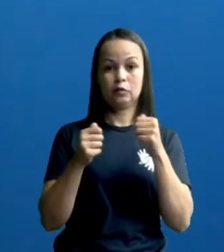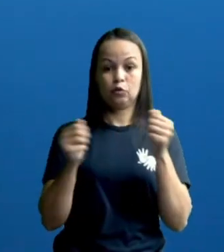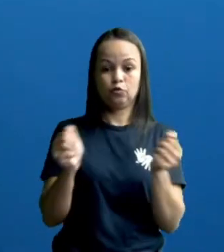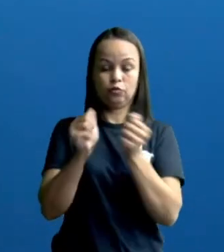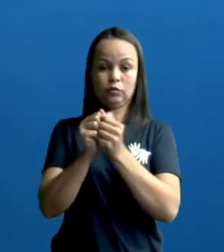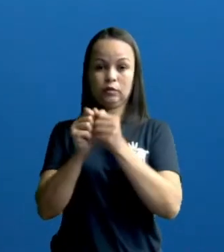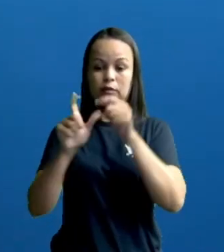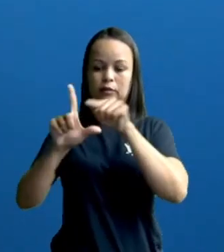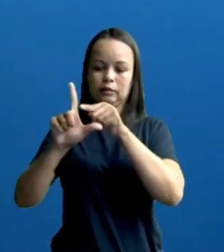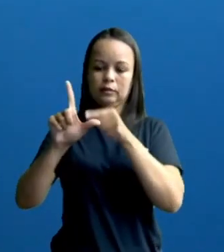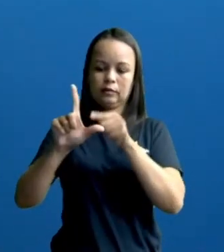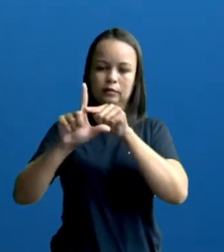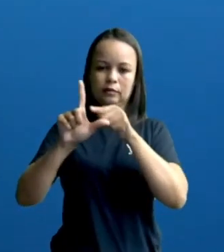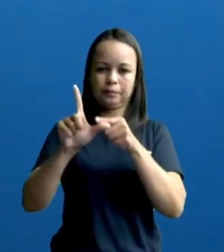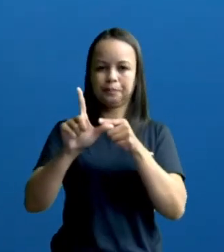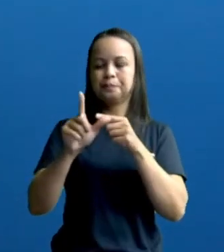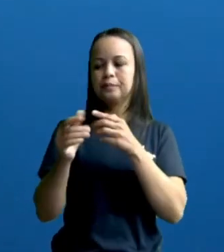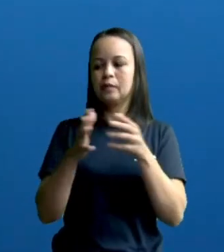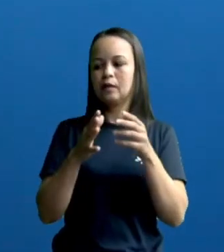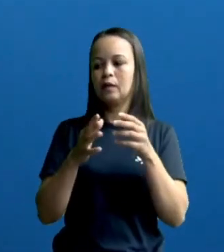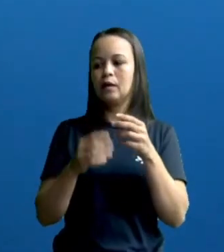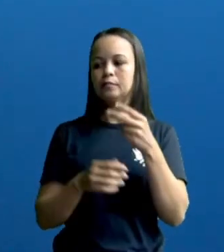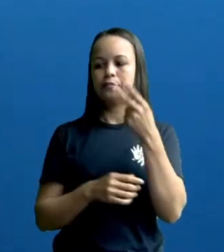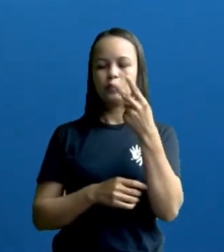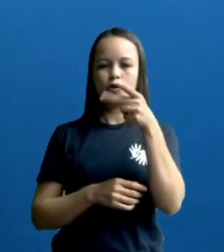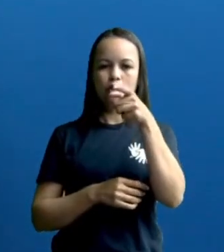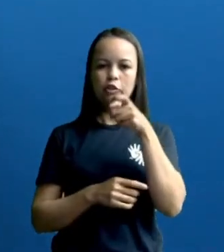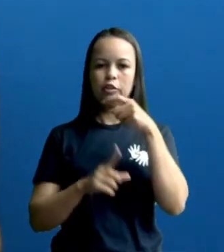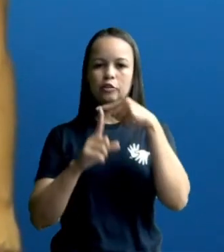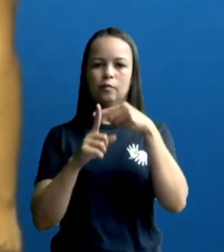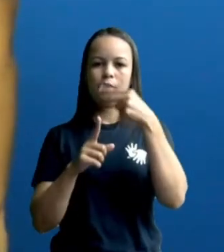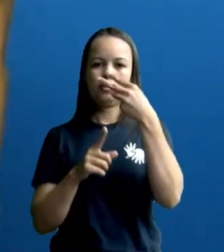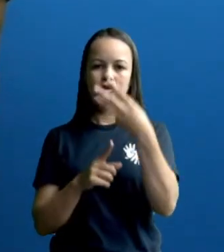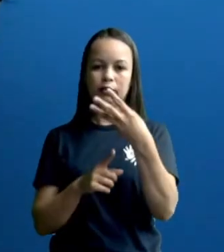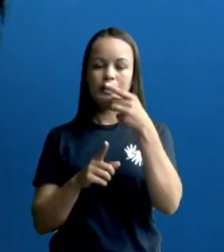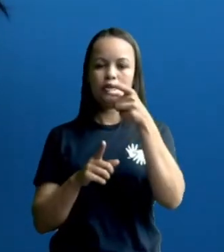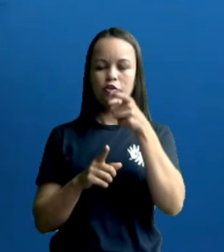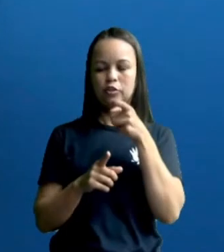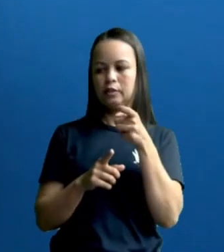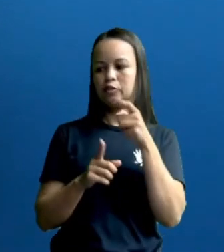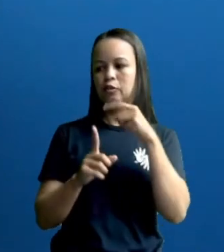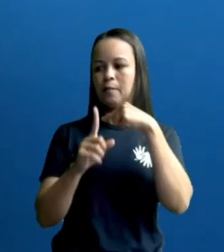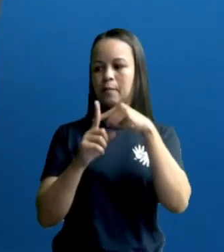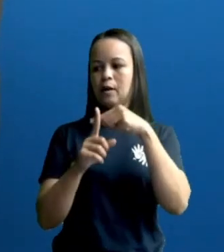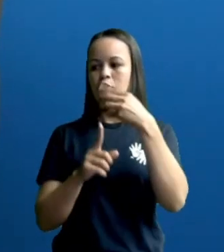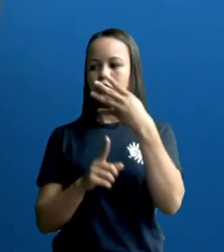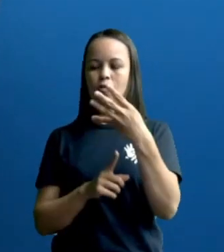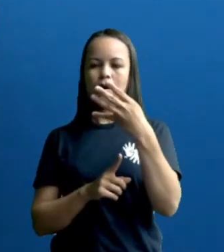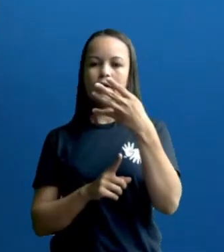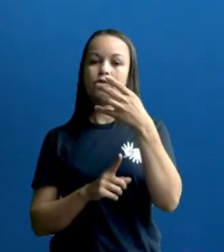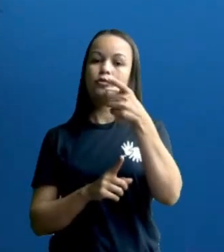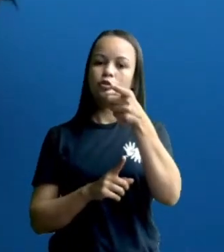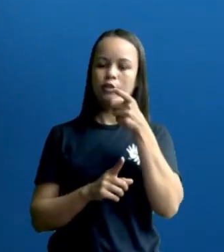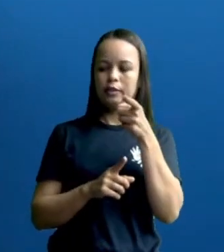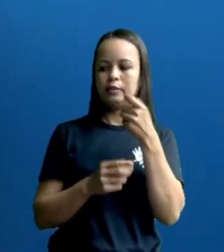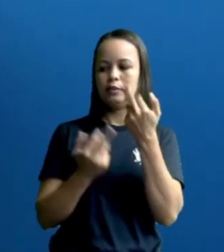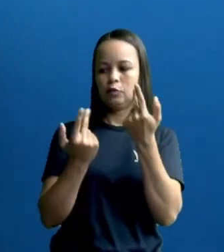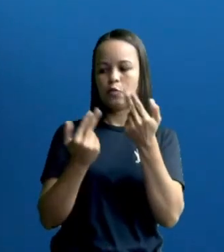ângulos. 2x mais 3x mais 4x, igual a